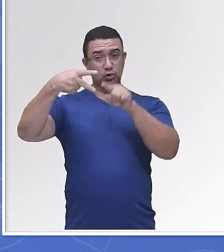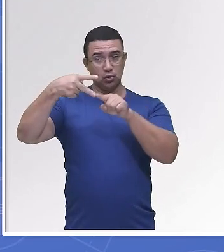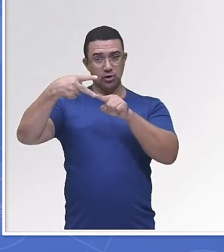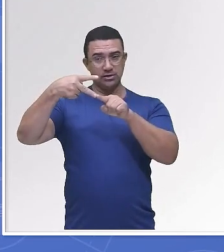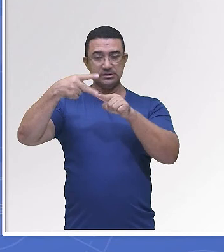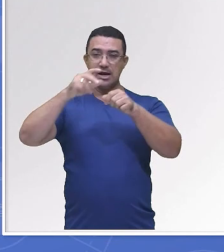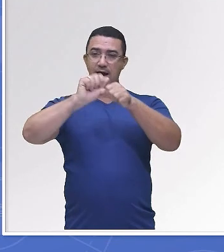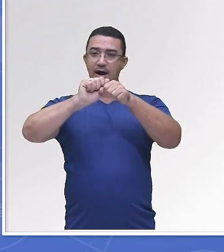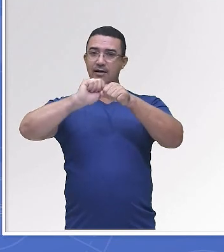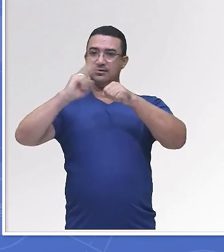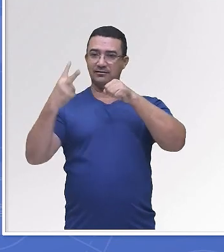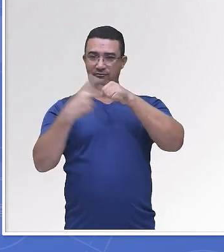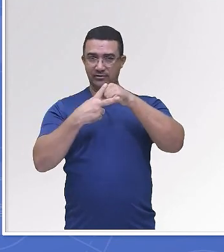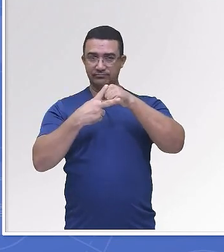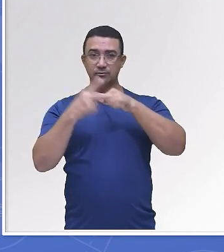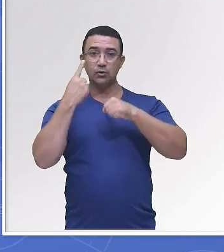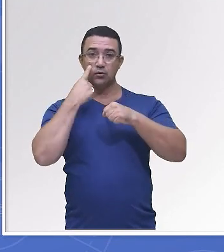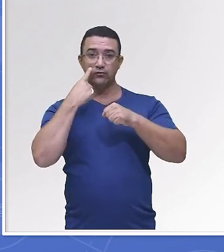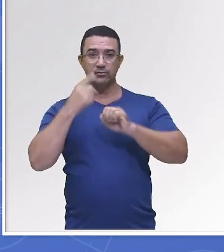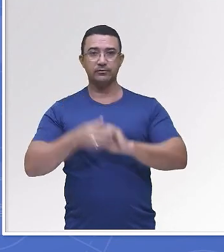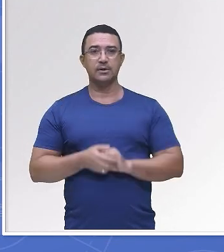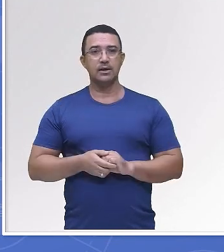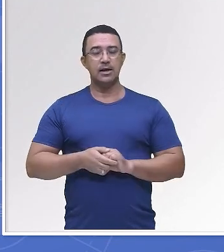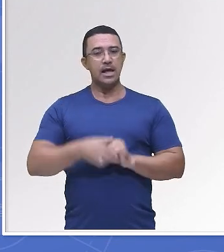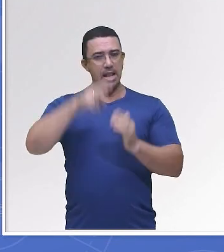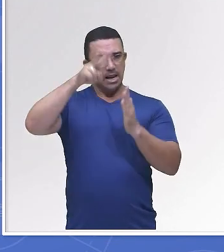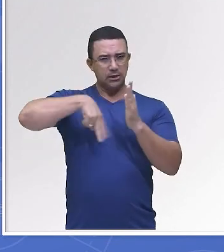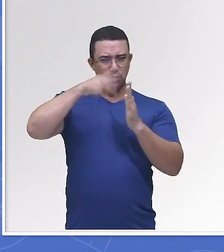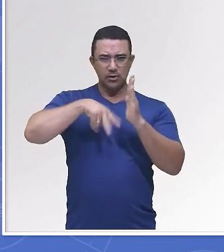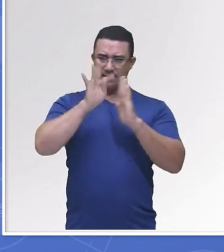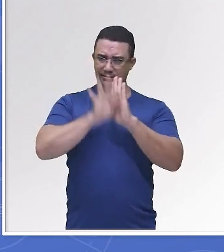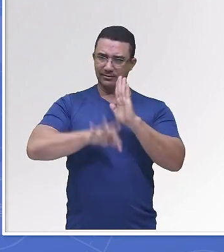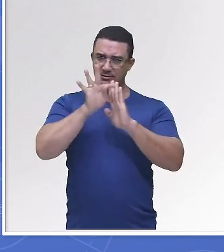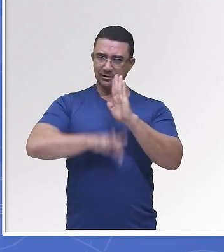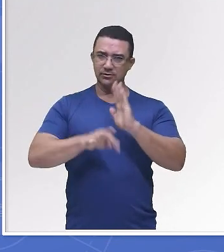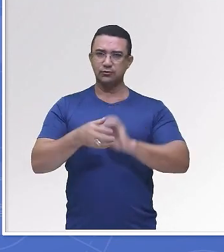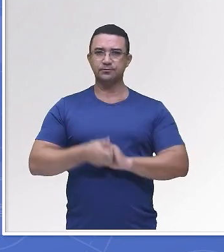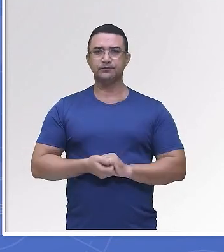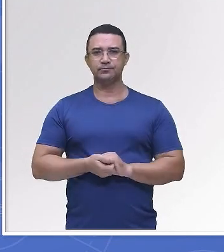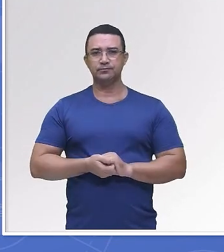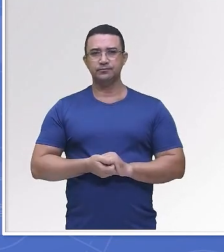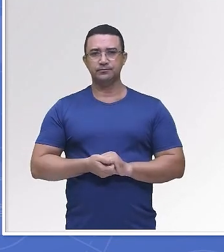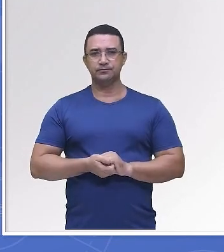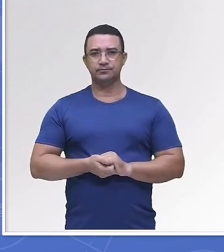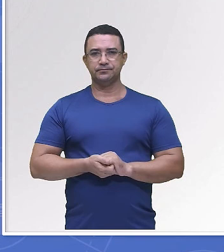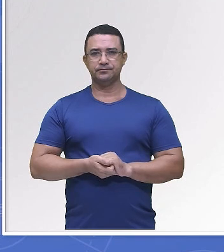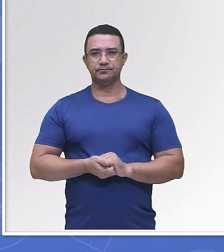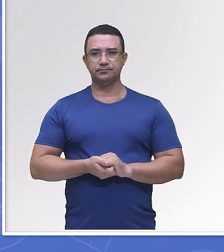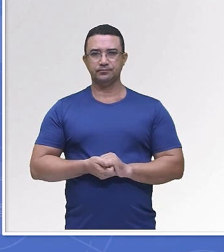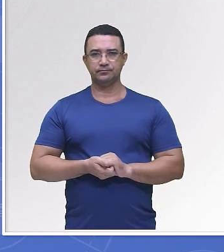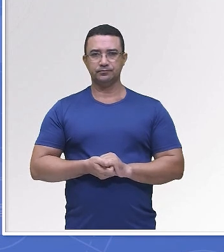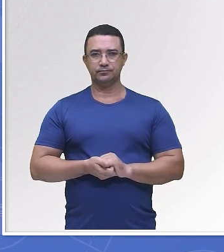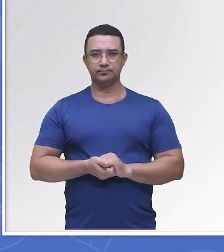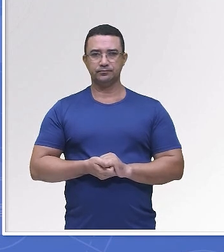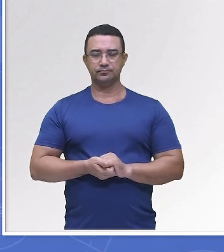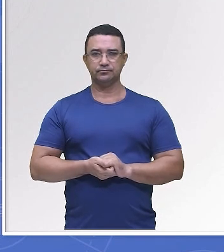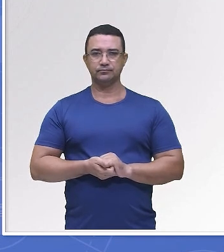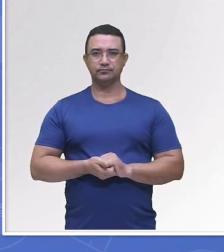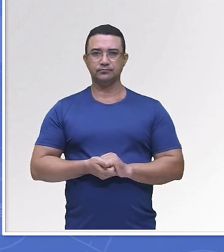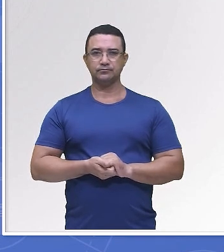comentário? Olha só, primeira leitura do texto. E aí, nas passagens desse texto, a gente tem que verificar o